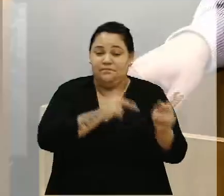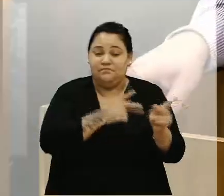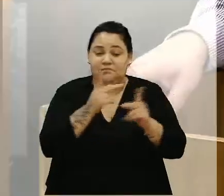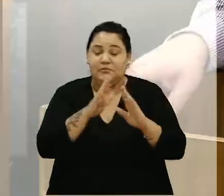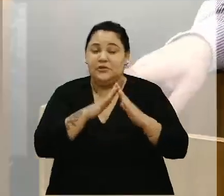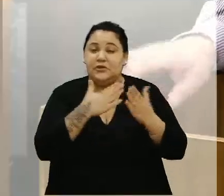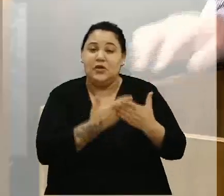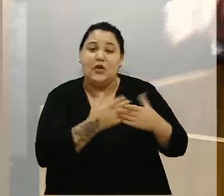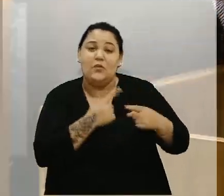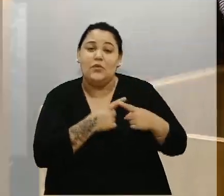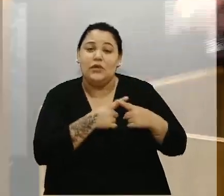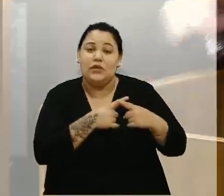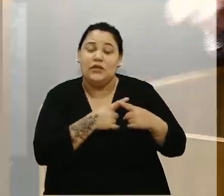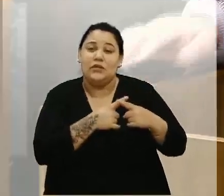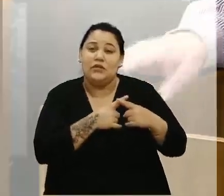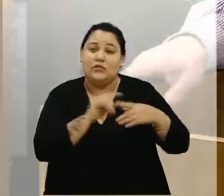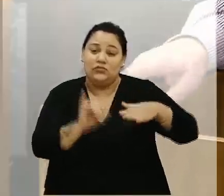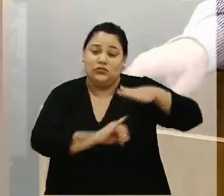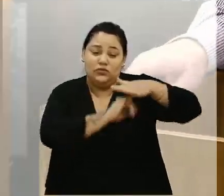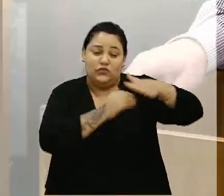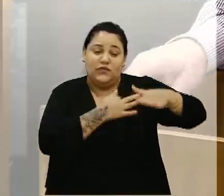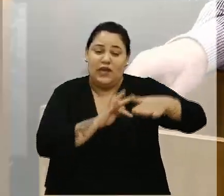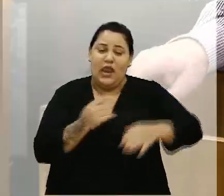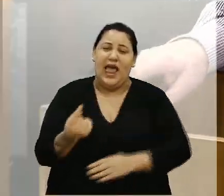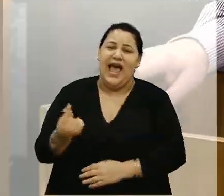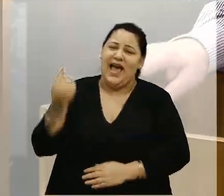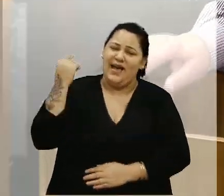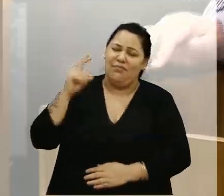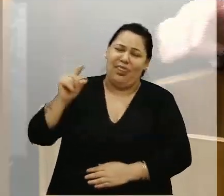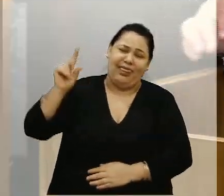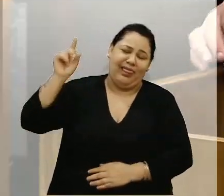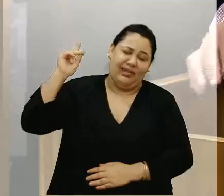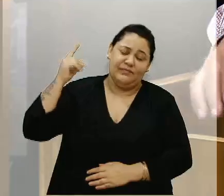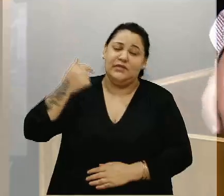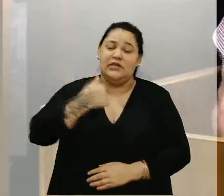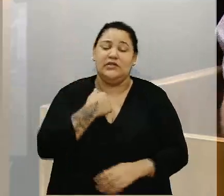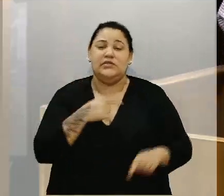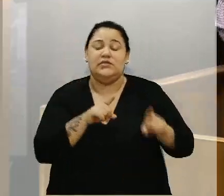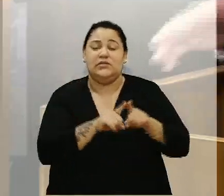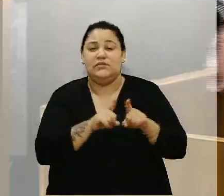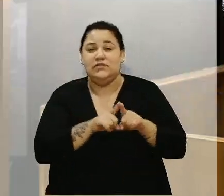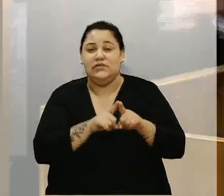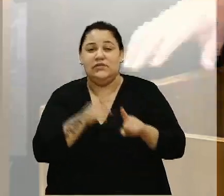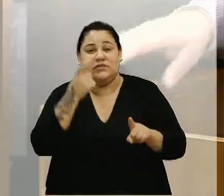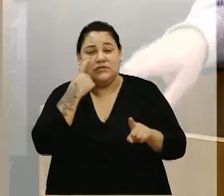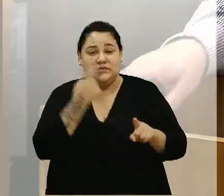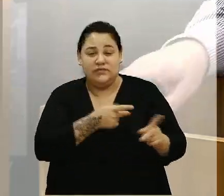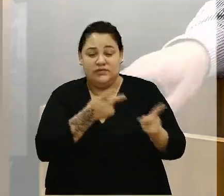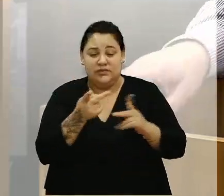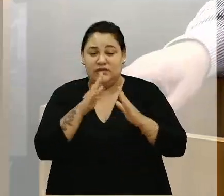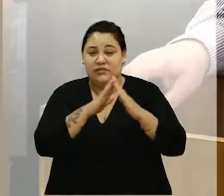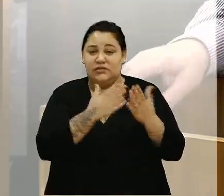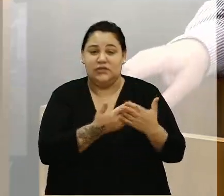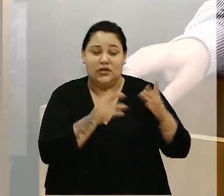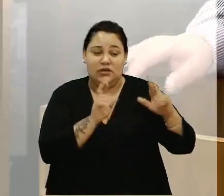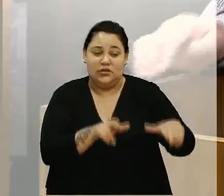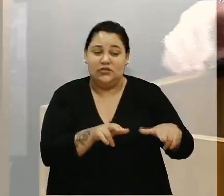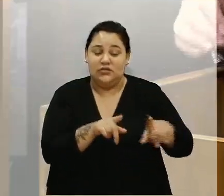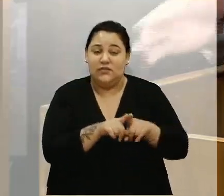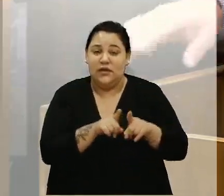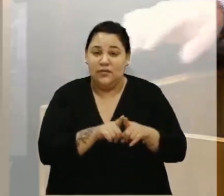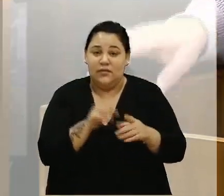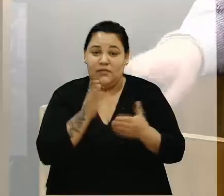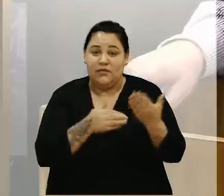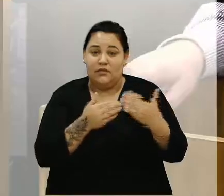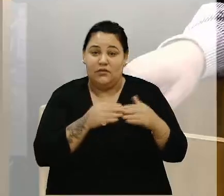porque o Instituto Federal lá atrás, no começo, eu mesmo fui nas escolas ali da região para que a gurizada fosse